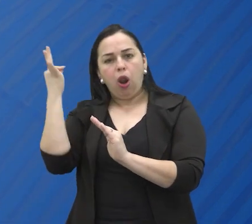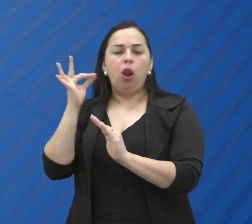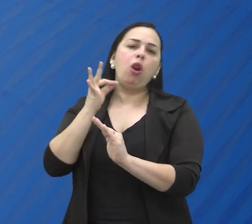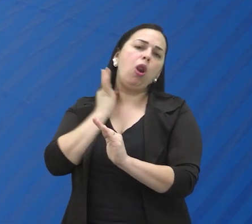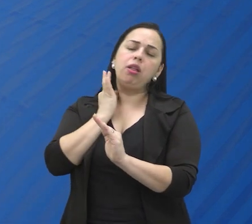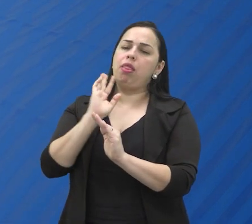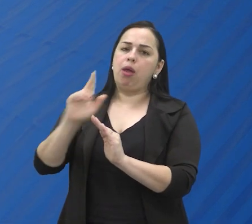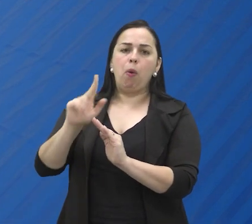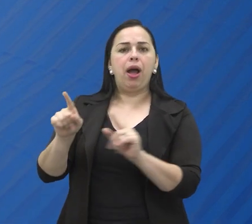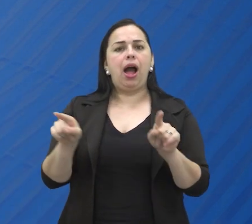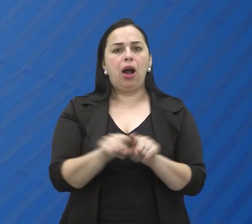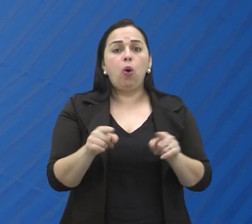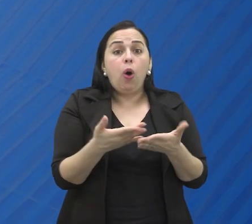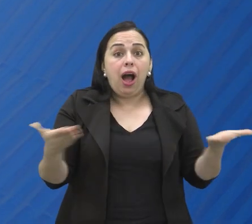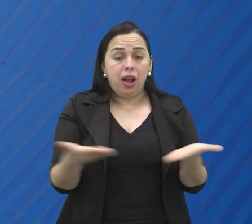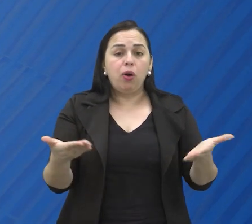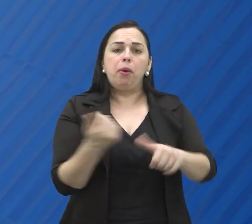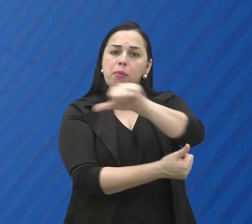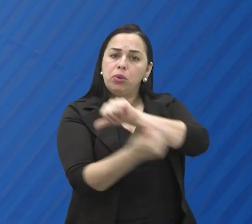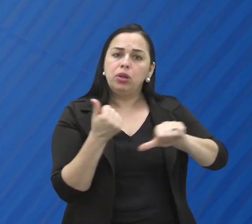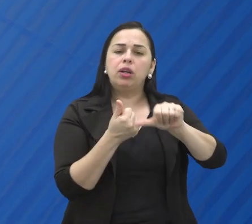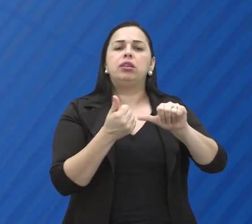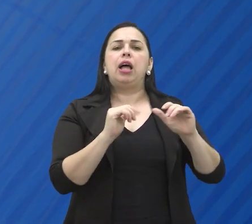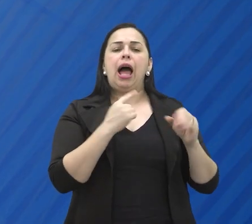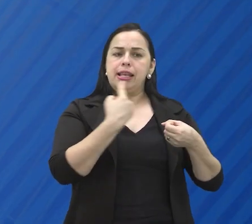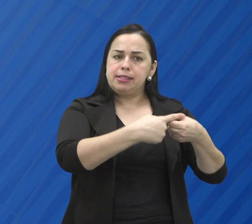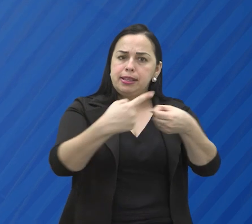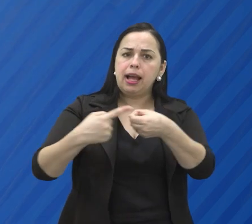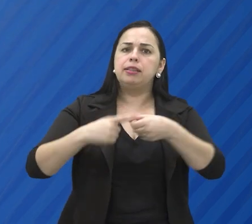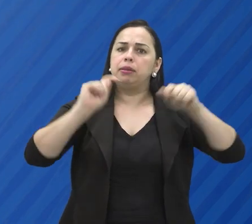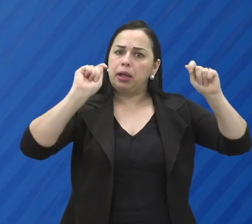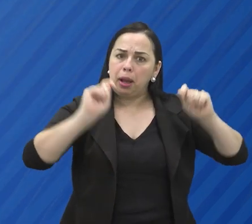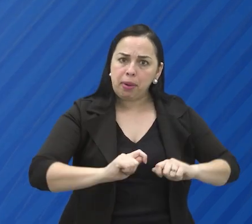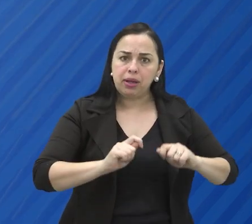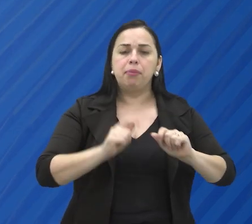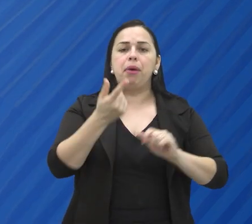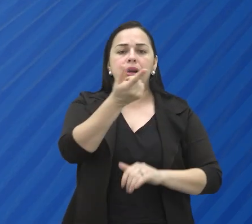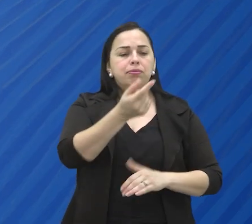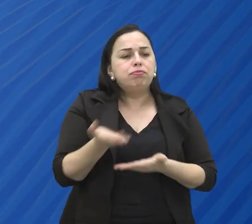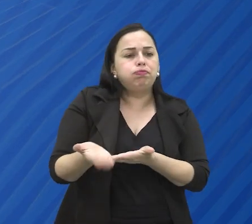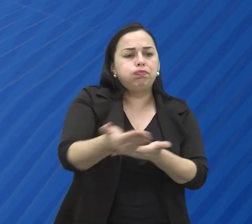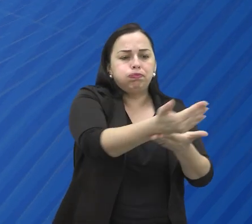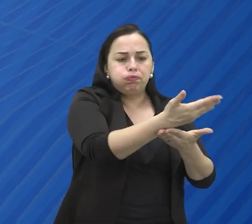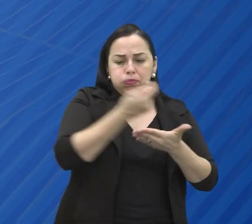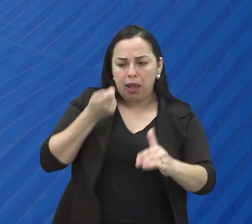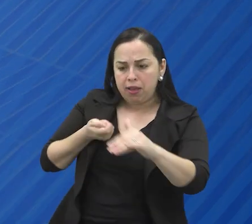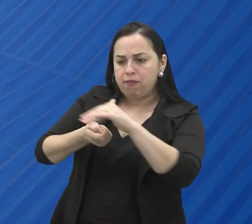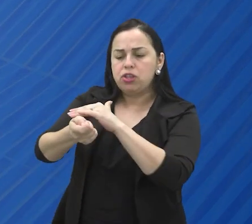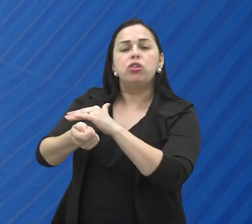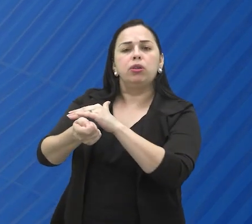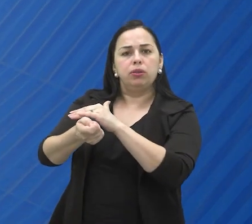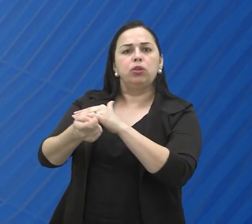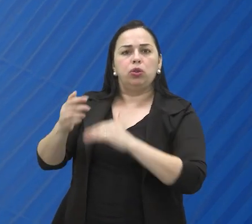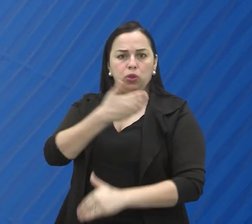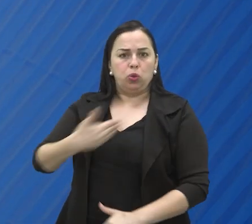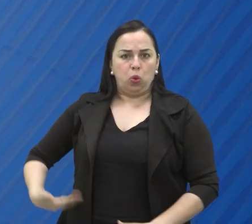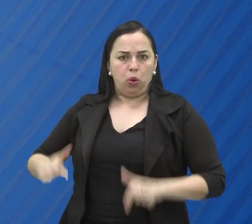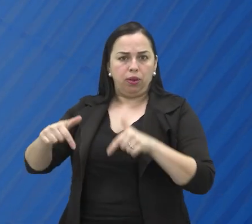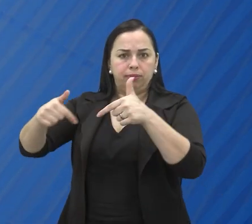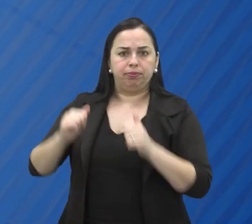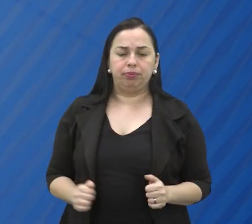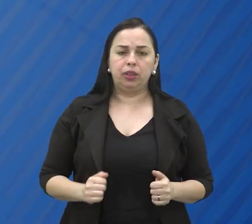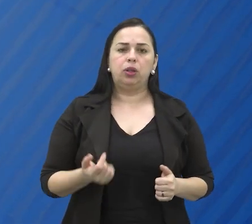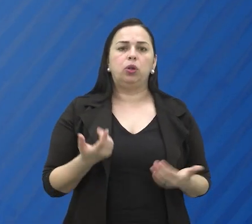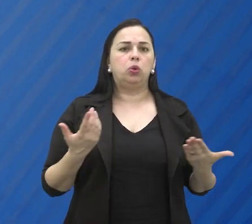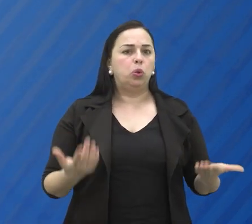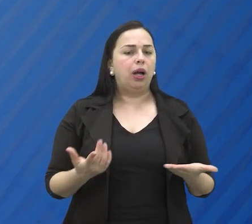partir de uma decisão do Supremo Tribunal Federal, que decidiu que a União não detém mais a exclusividade na